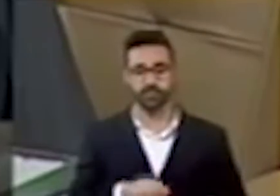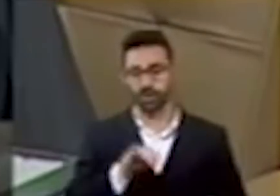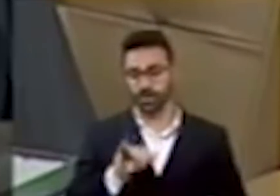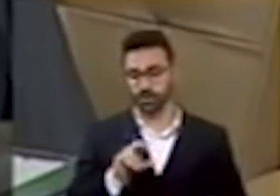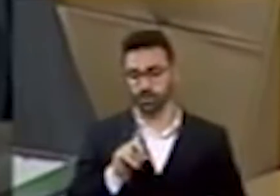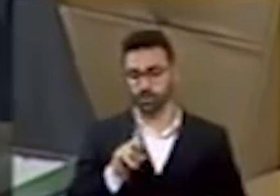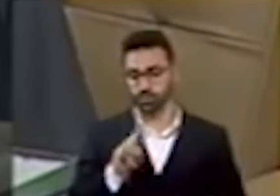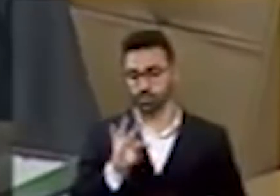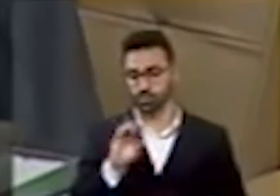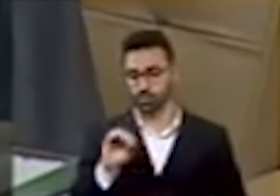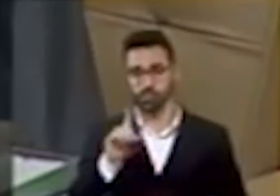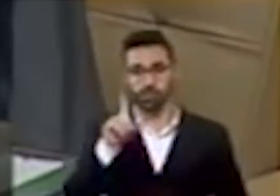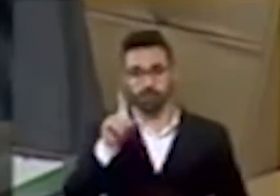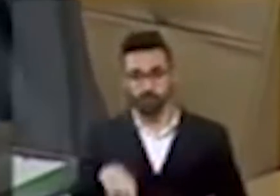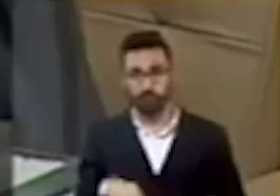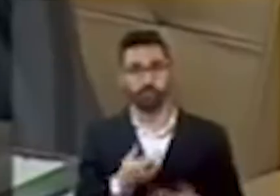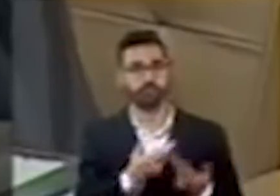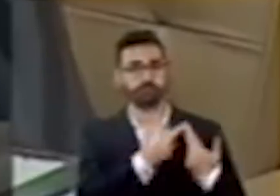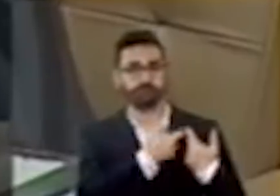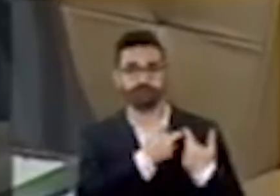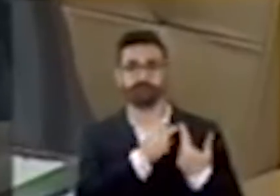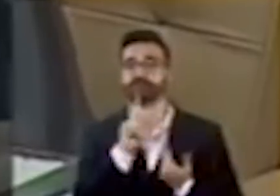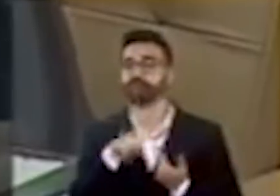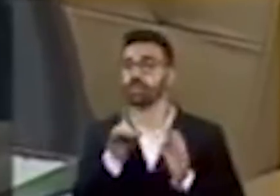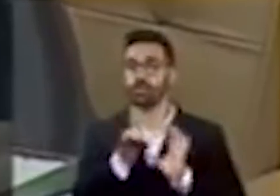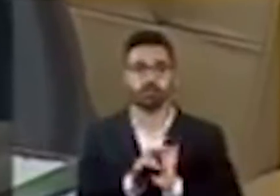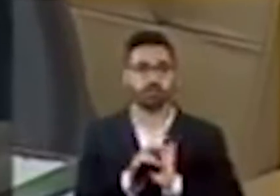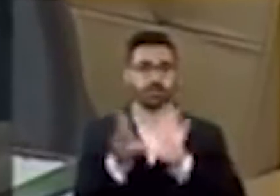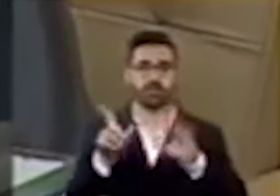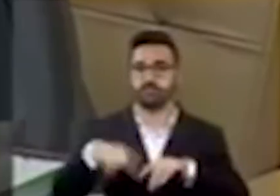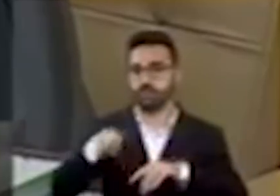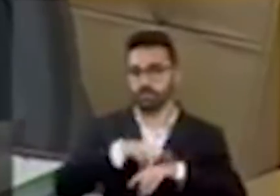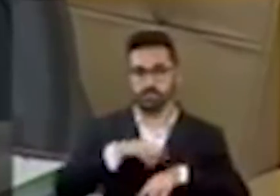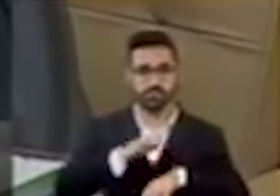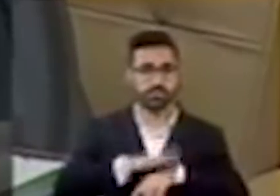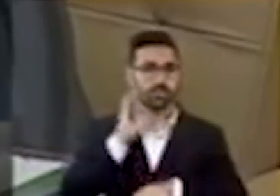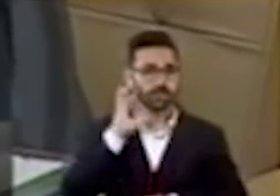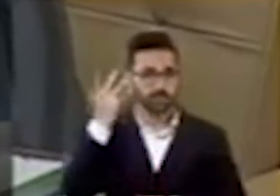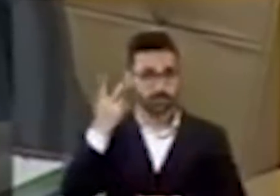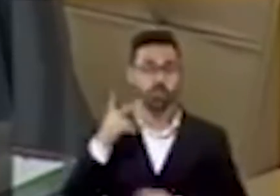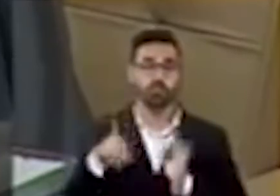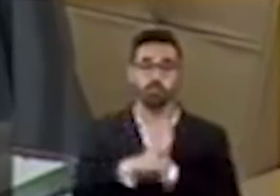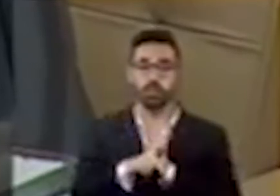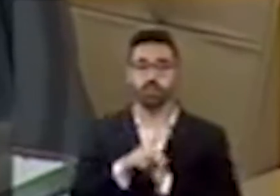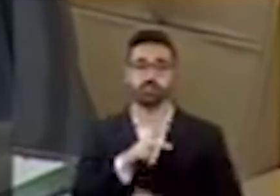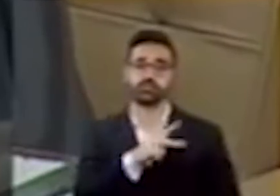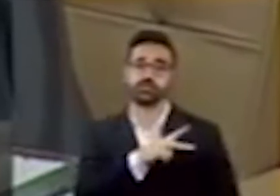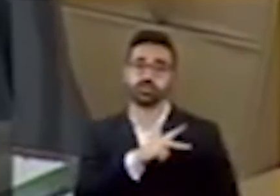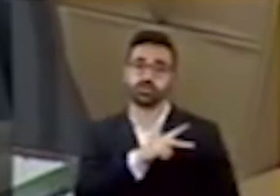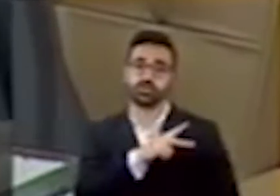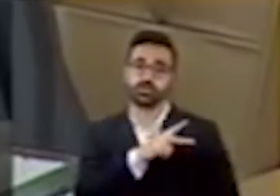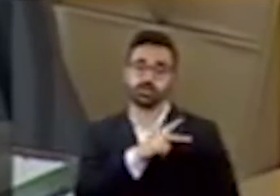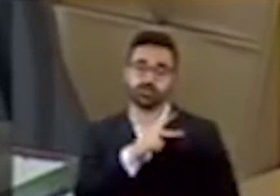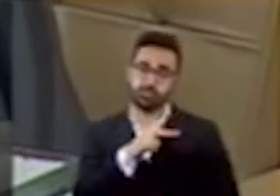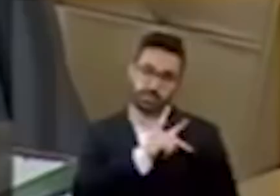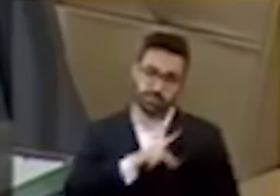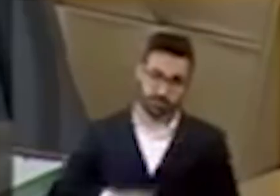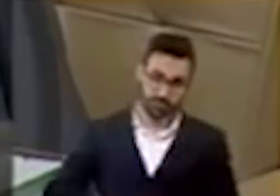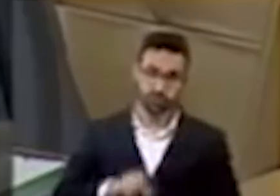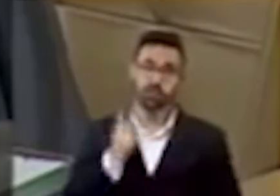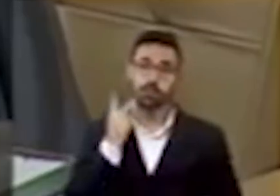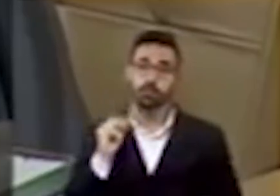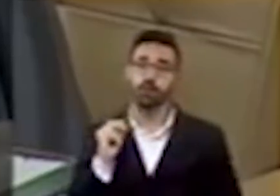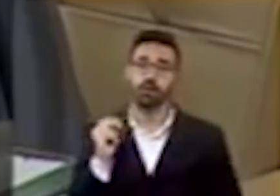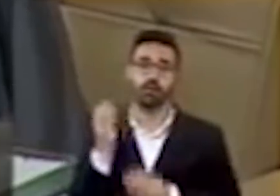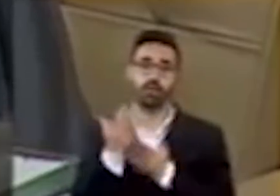é uma prerrogativa de ampla liberdade decisória atribuída ao chefe do Poder Executivo para extinguir a